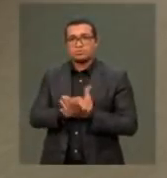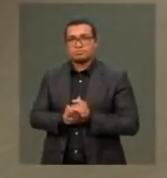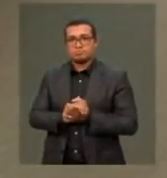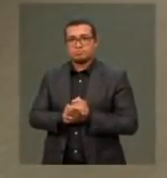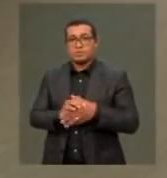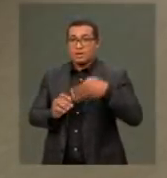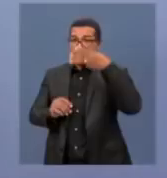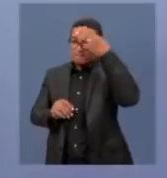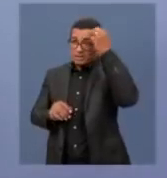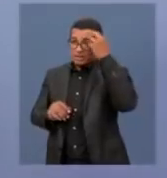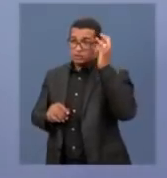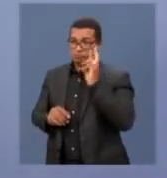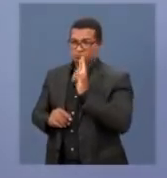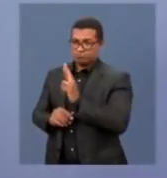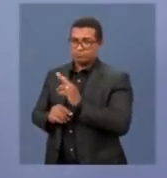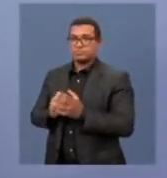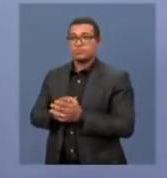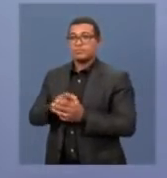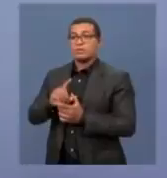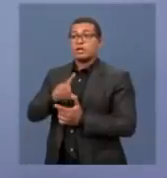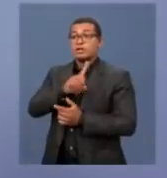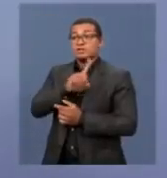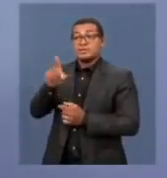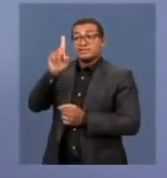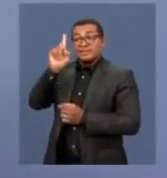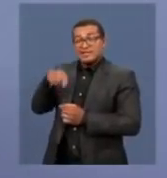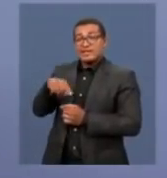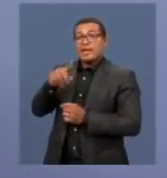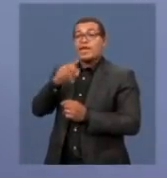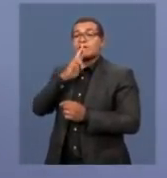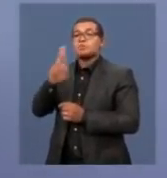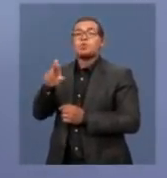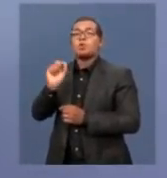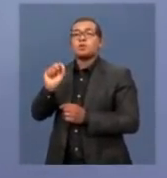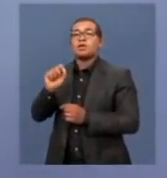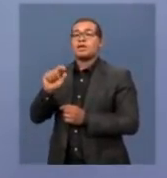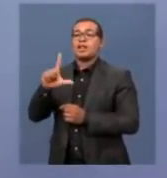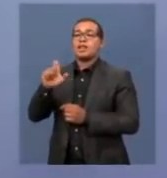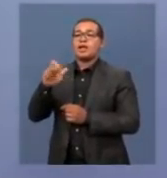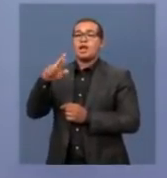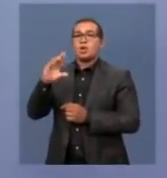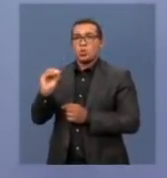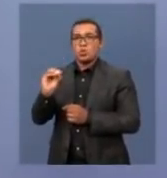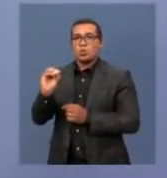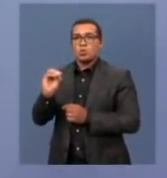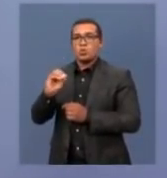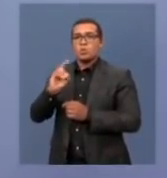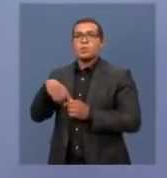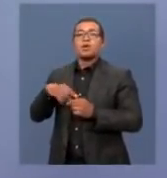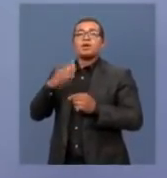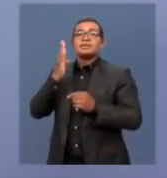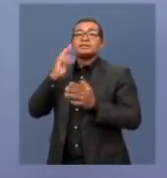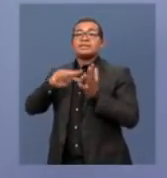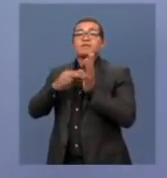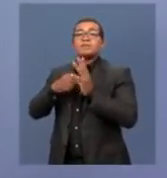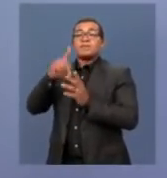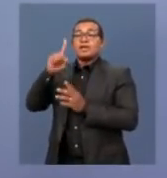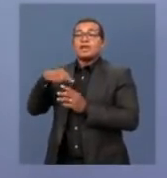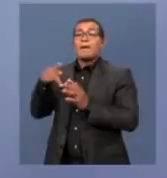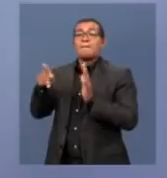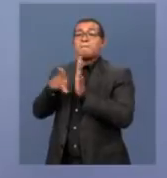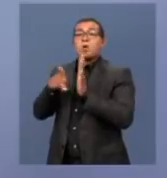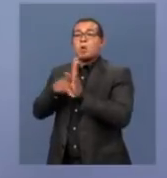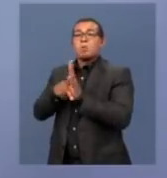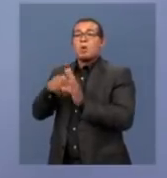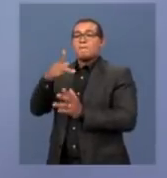candidato é a resposta do vermelho do rolando lero certo ele é secretário geral do psb ele